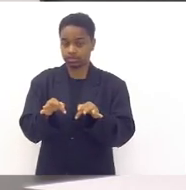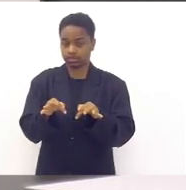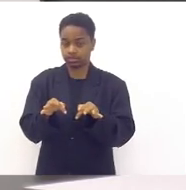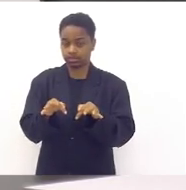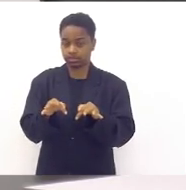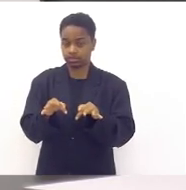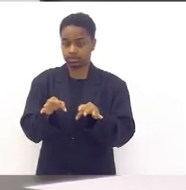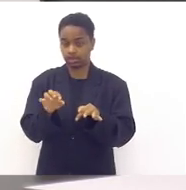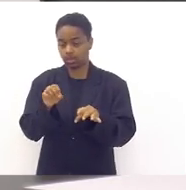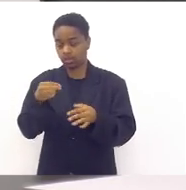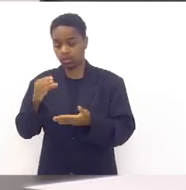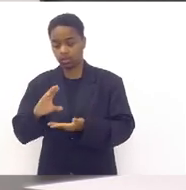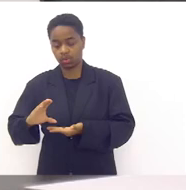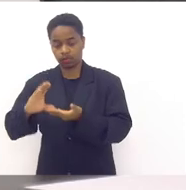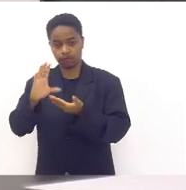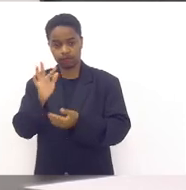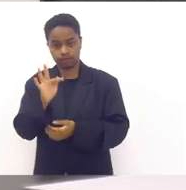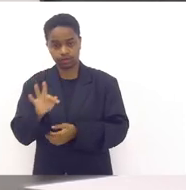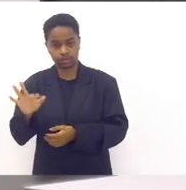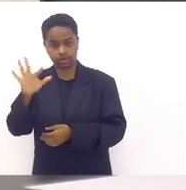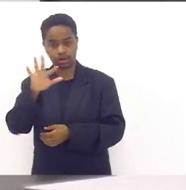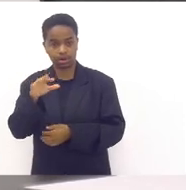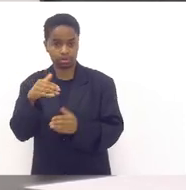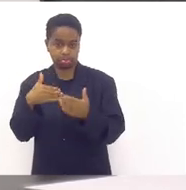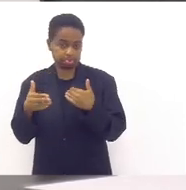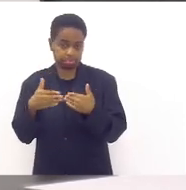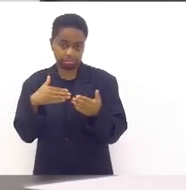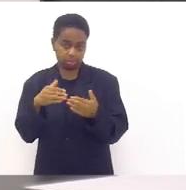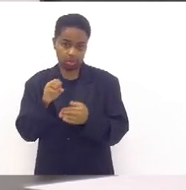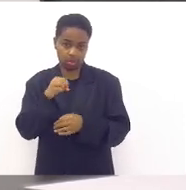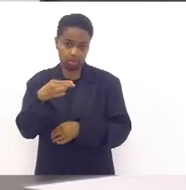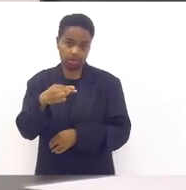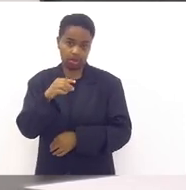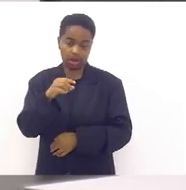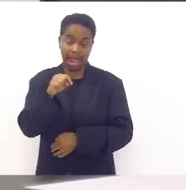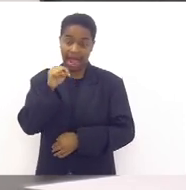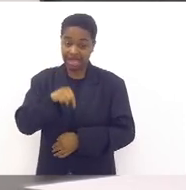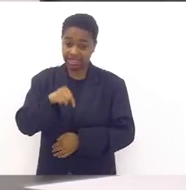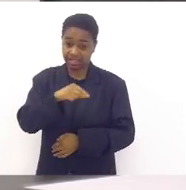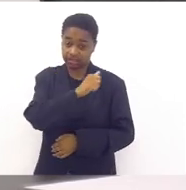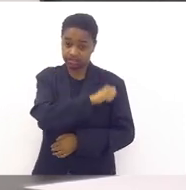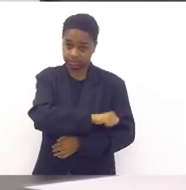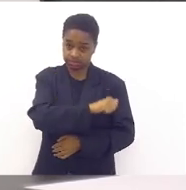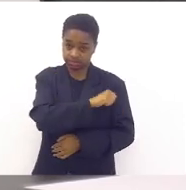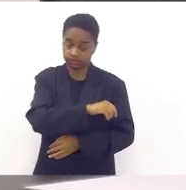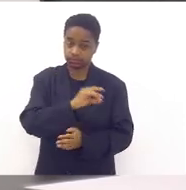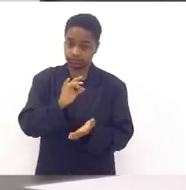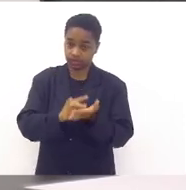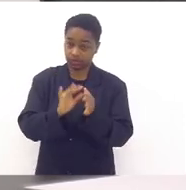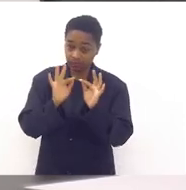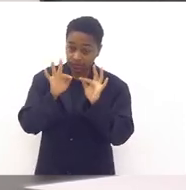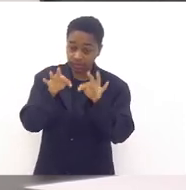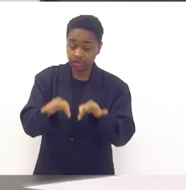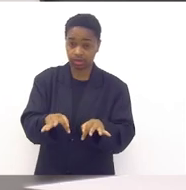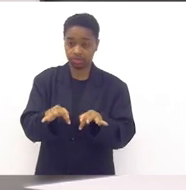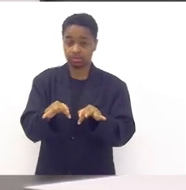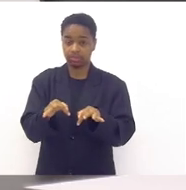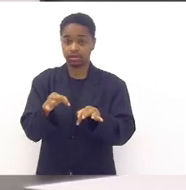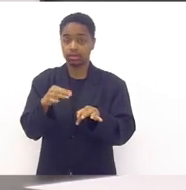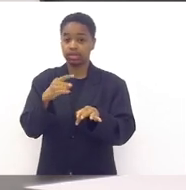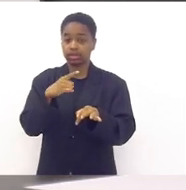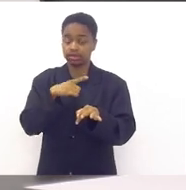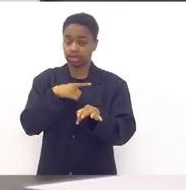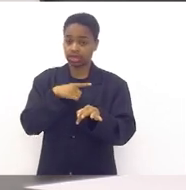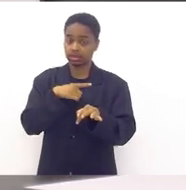seja com o conselho federativo como está ou da forma que for, o Rio de Janeiro, no final das contas, tem uma